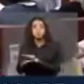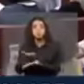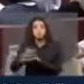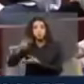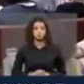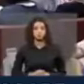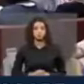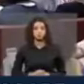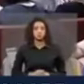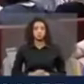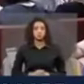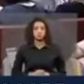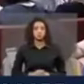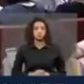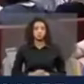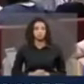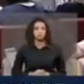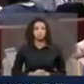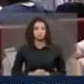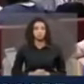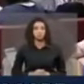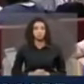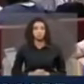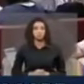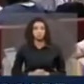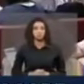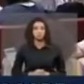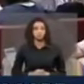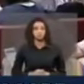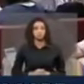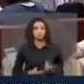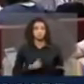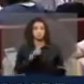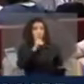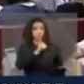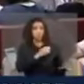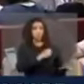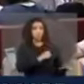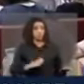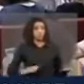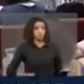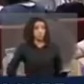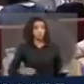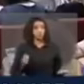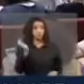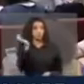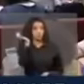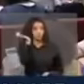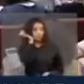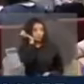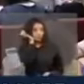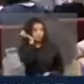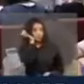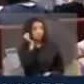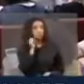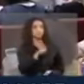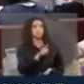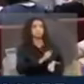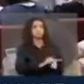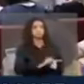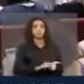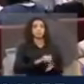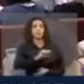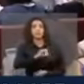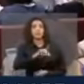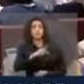Pentecostais Assembleia. Excelentíssima senhora ministra Rosa Weber, relatora da DPF